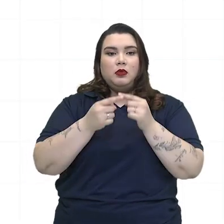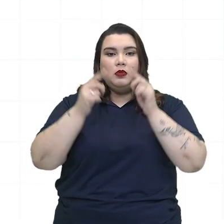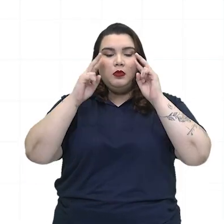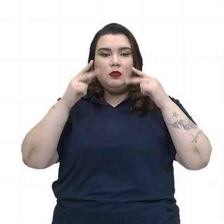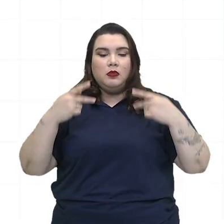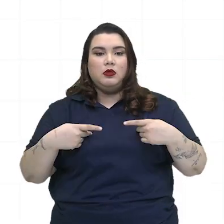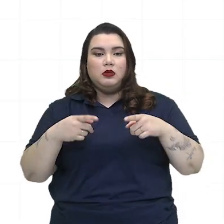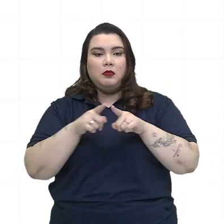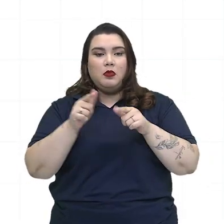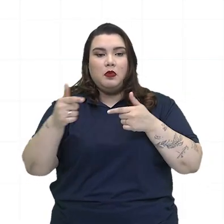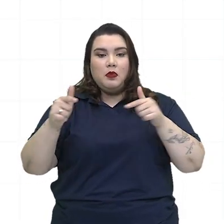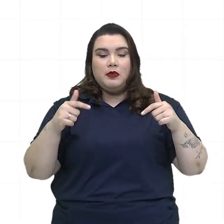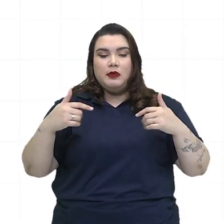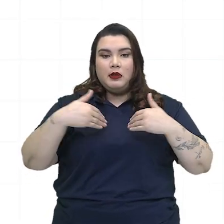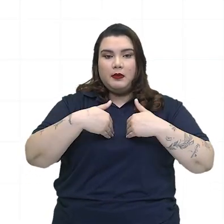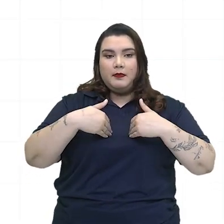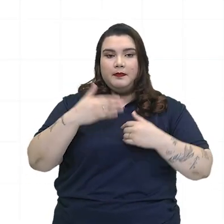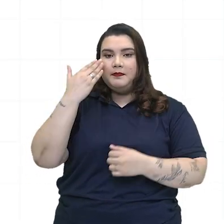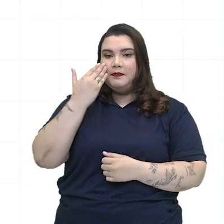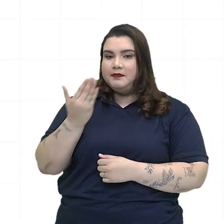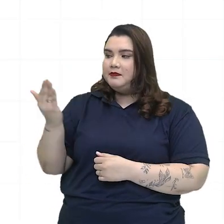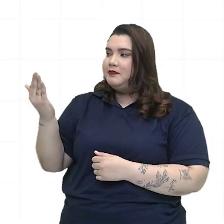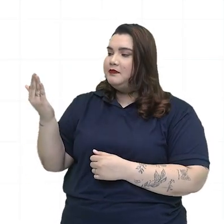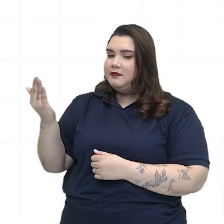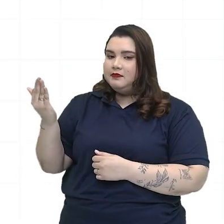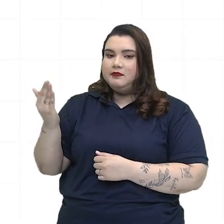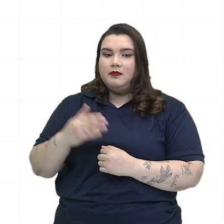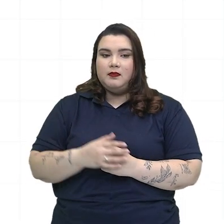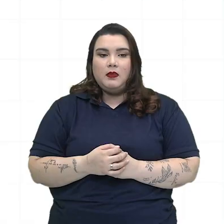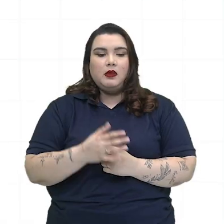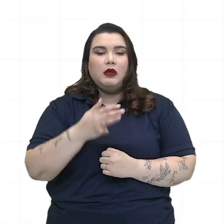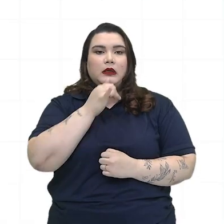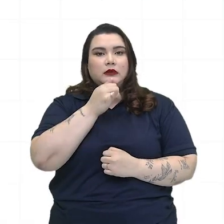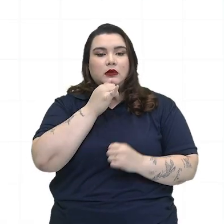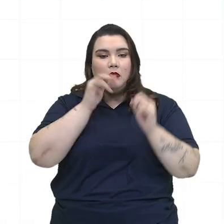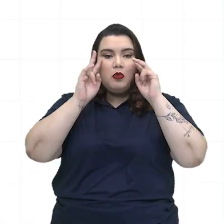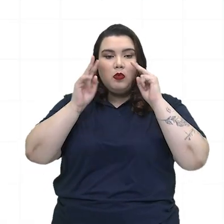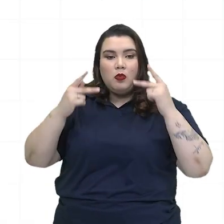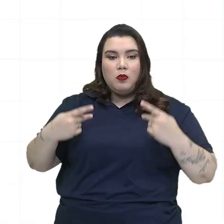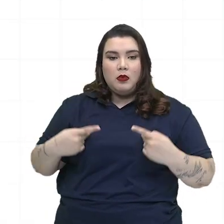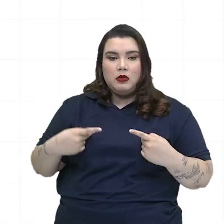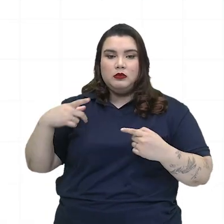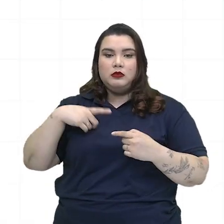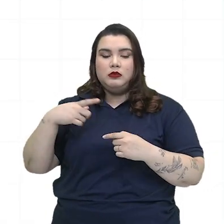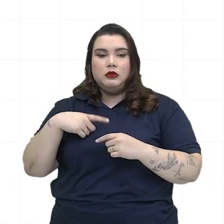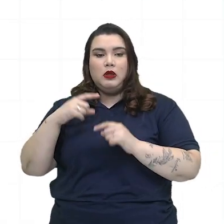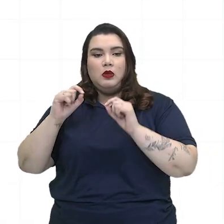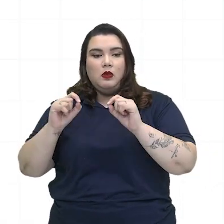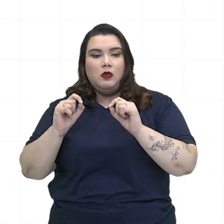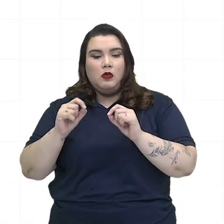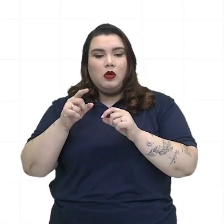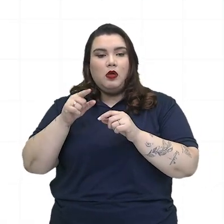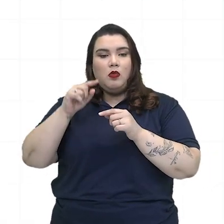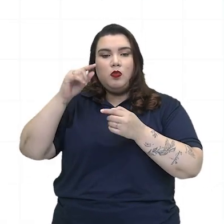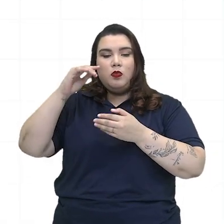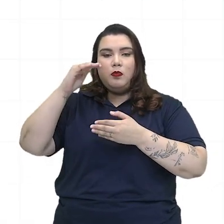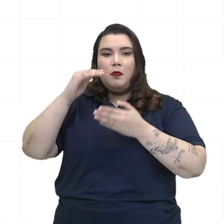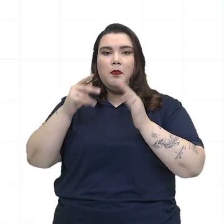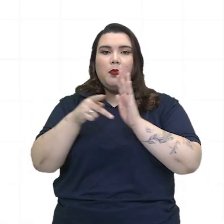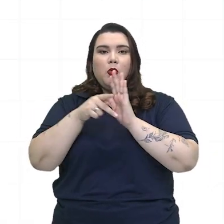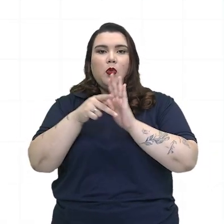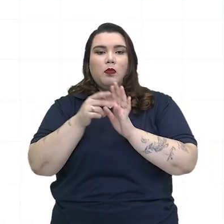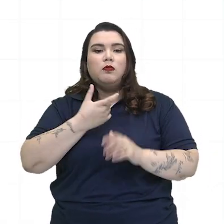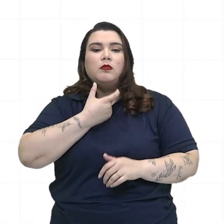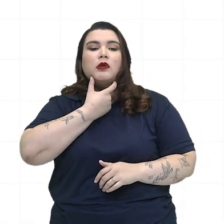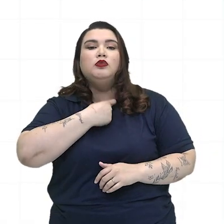outros animais. Bem, olha aí a estrutura do homem e da girafa, né? O homem ele tem vértebras cervicais, né, curtas, né,